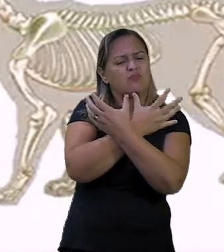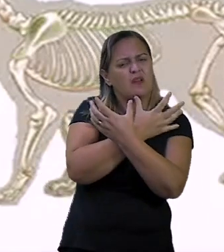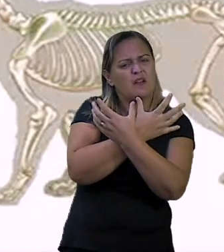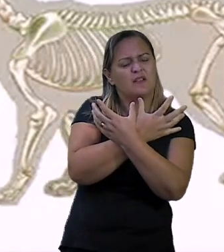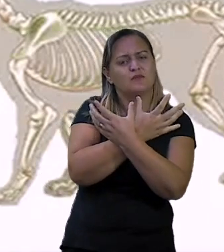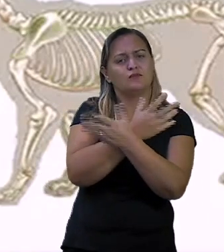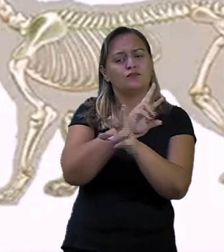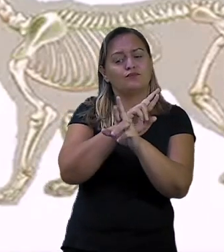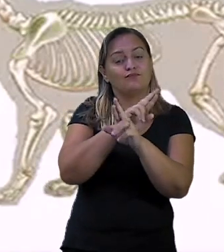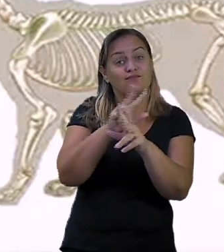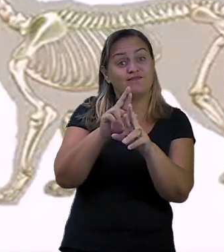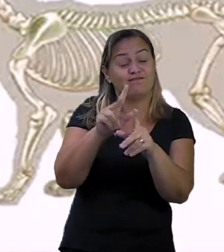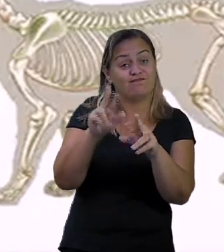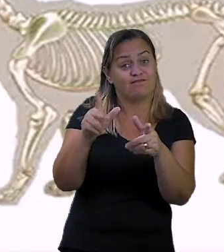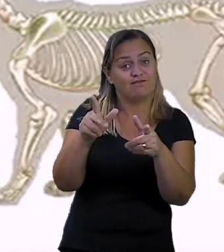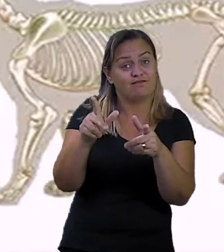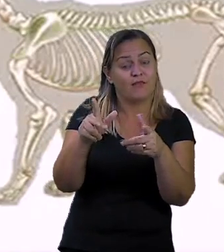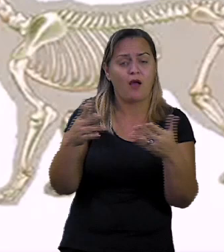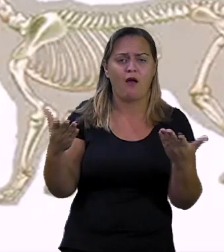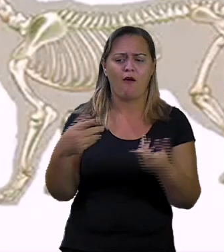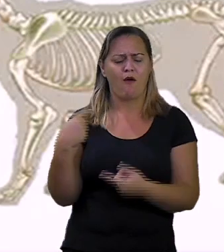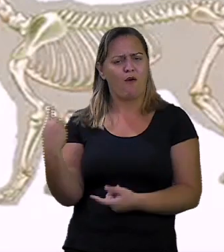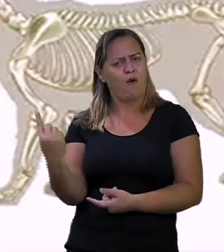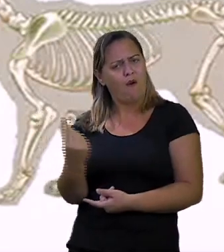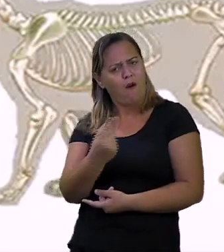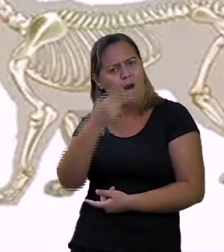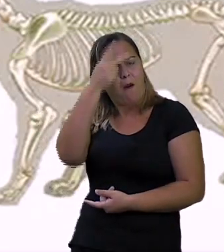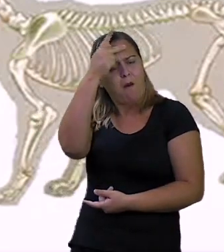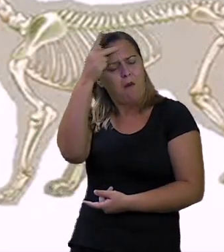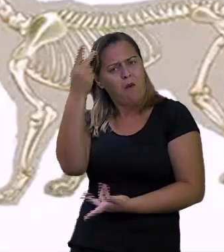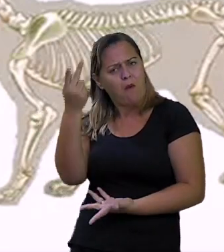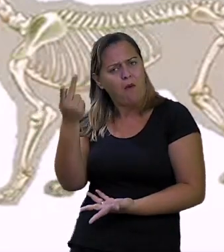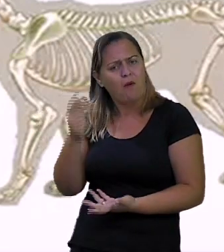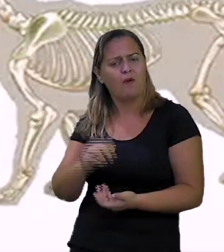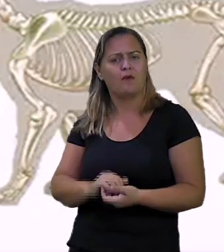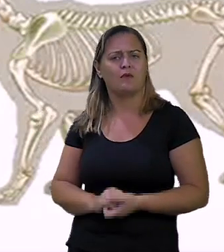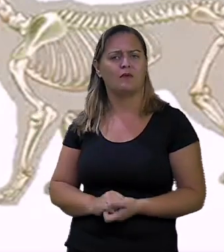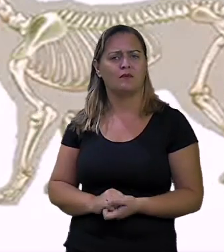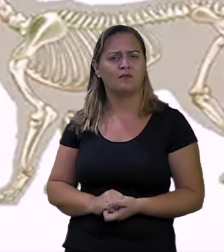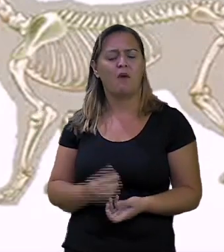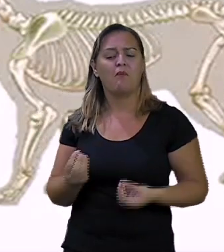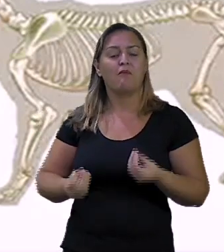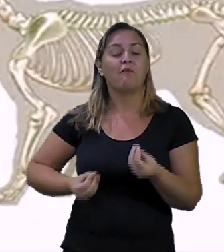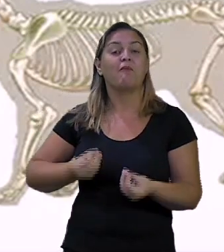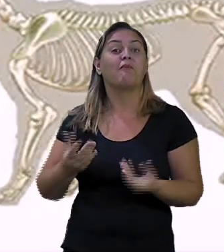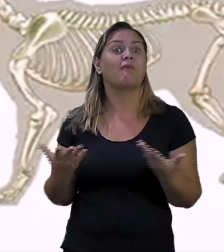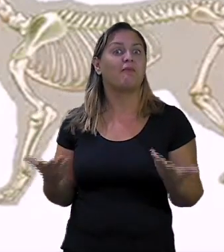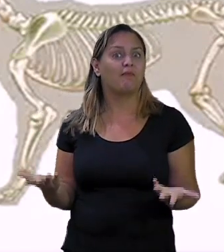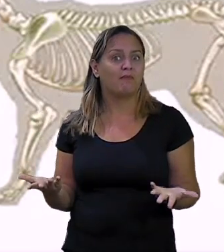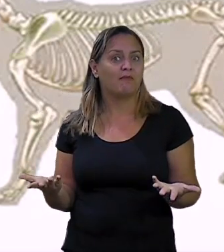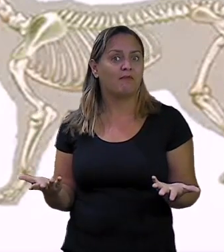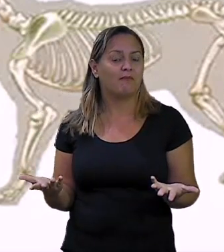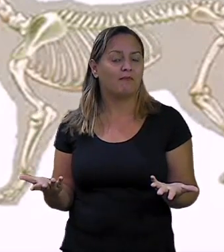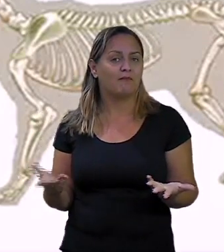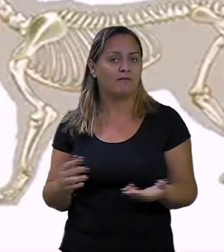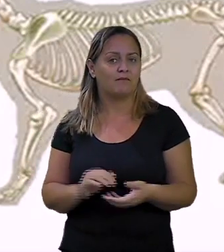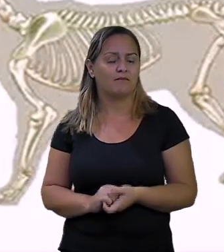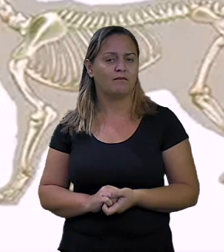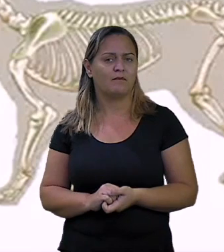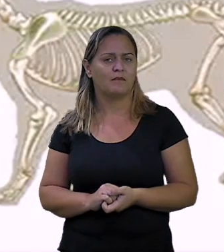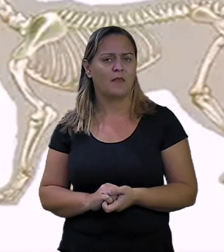encaixamos isso tudo e outras nem não tem nem parece que não tem nada